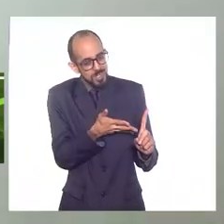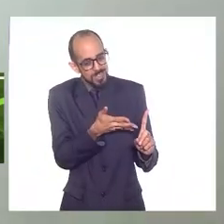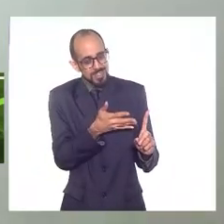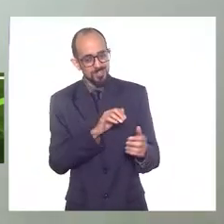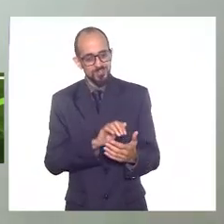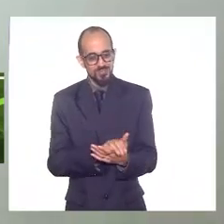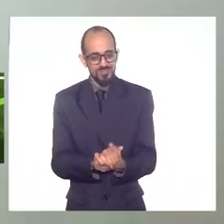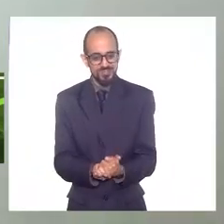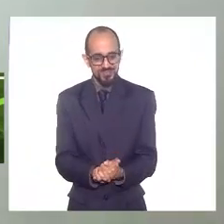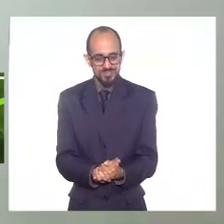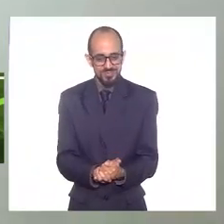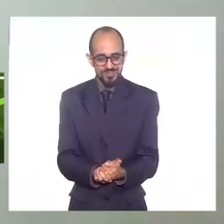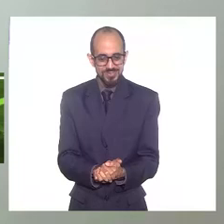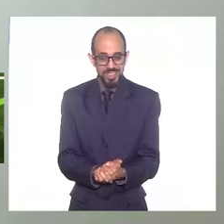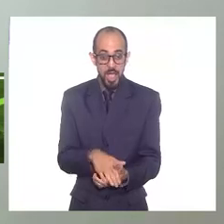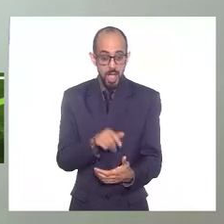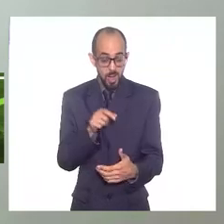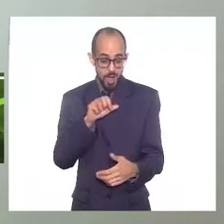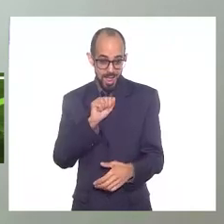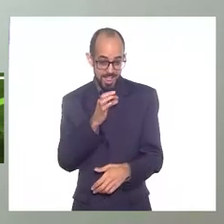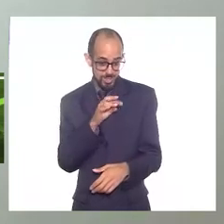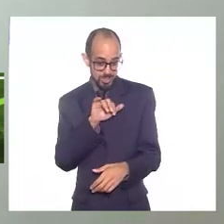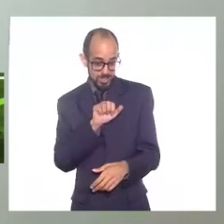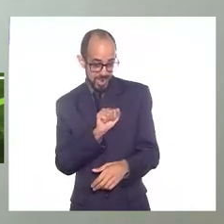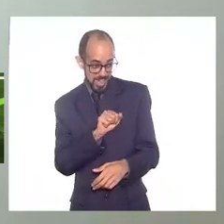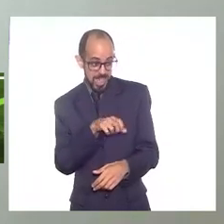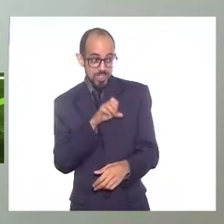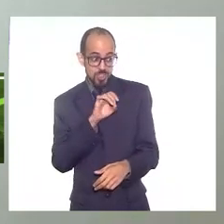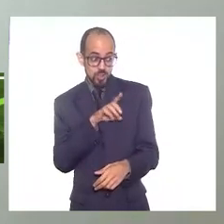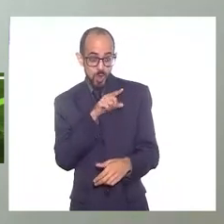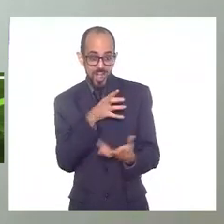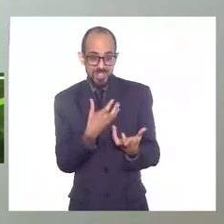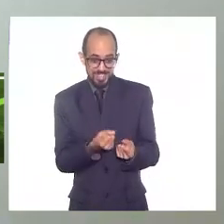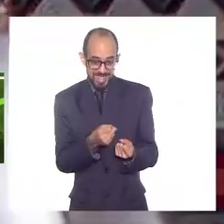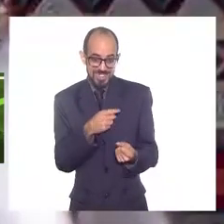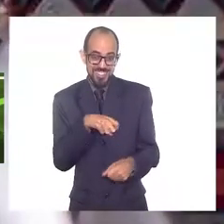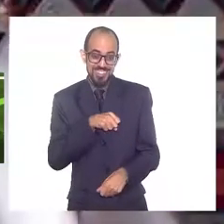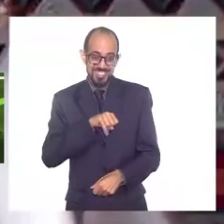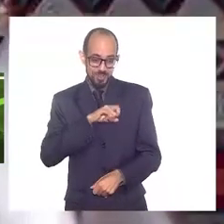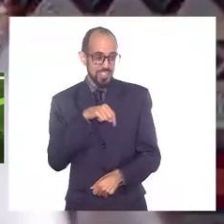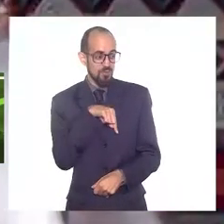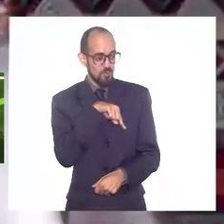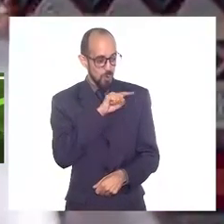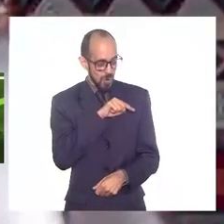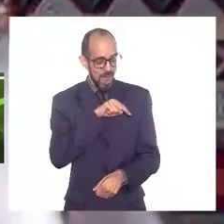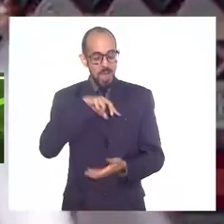próximo sapatinho de só aceitamos se você for lá